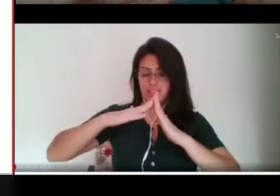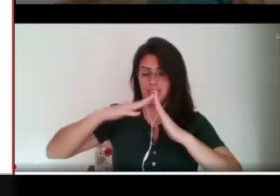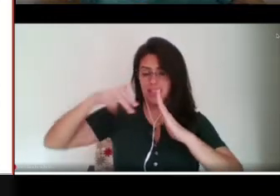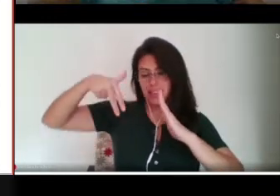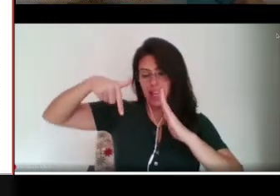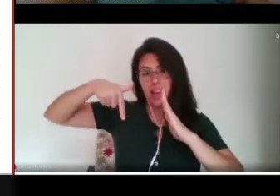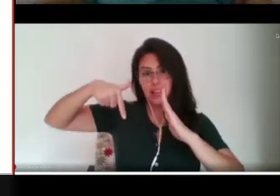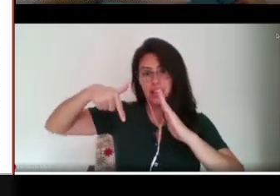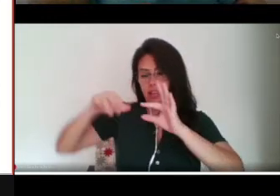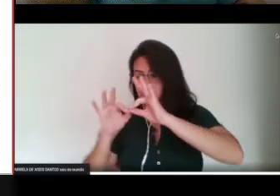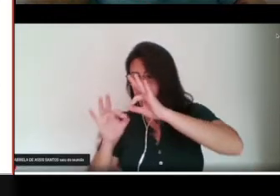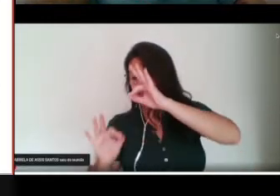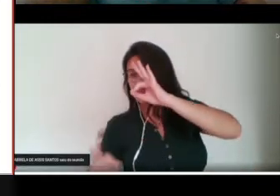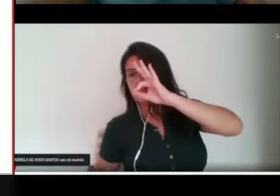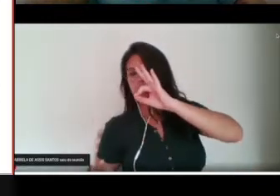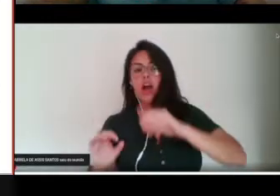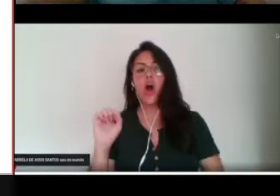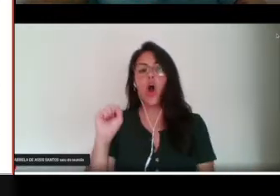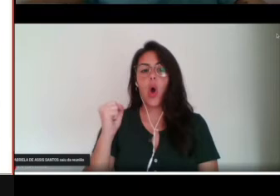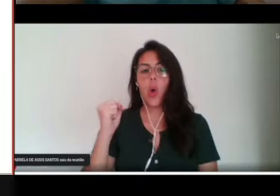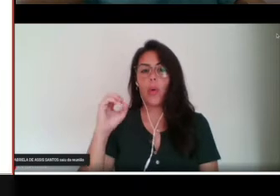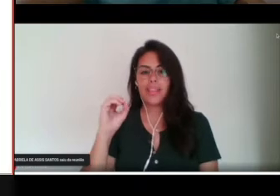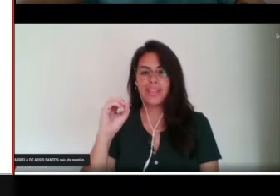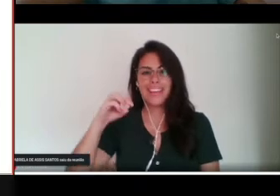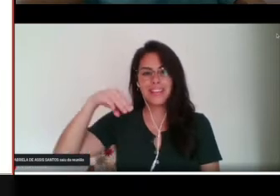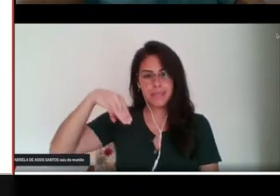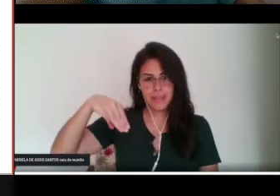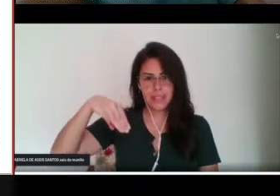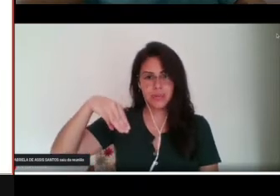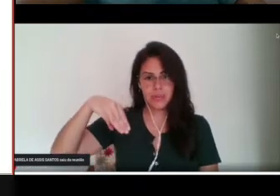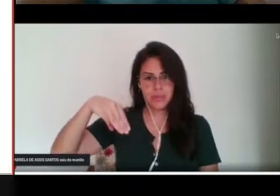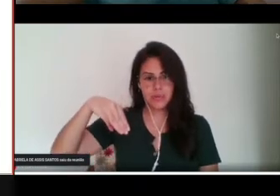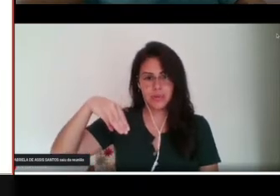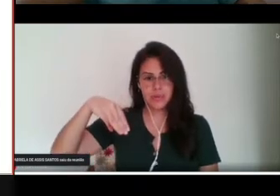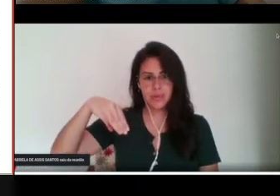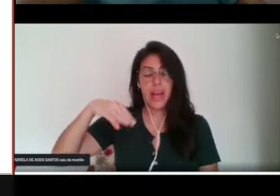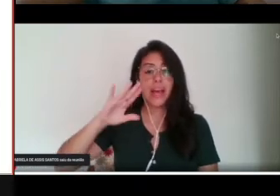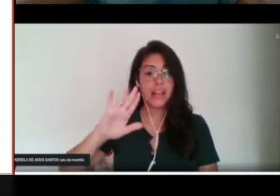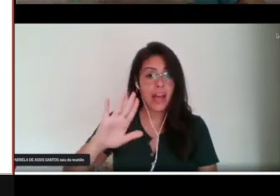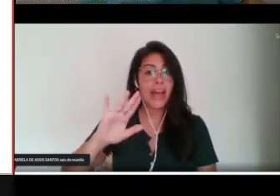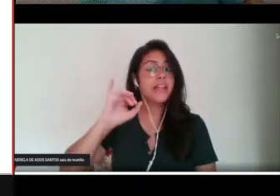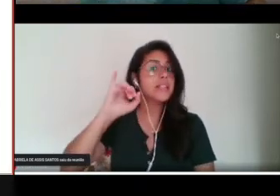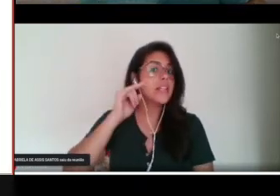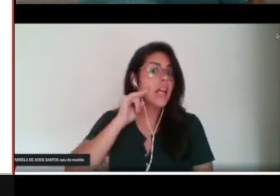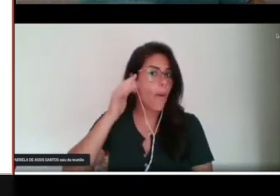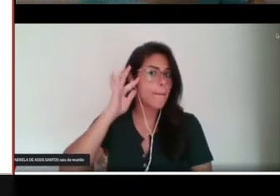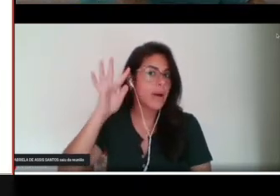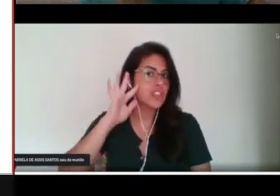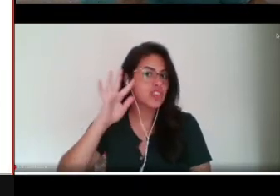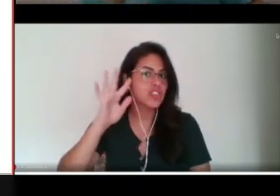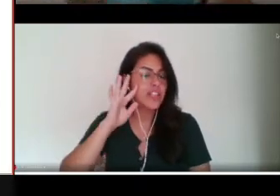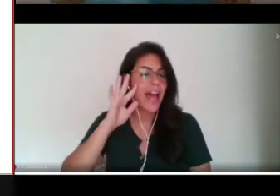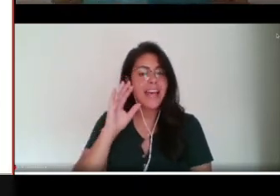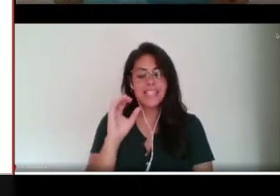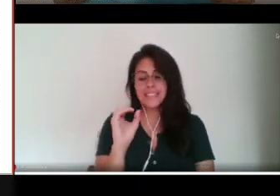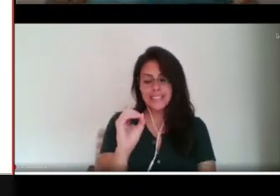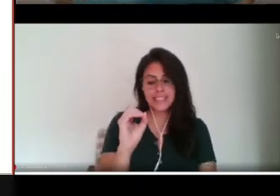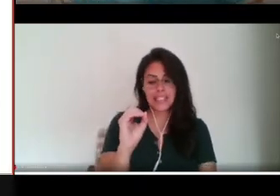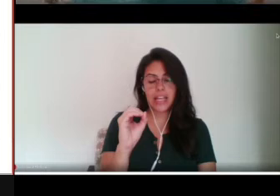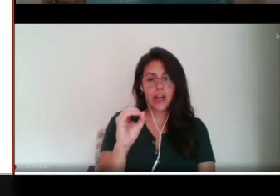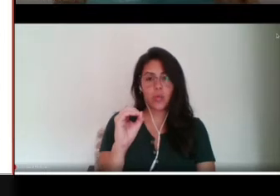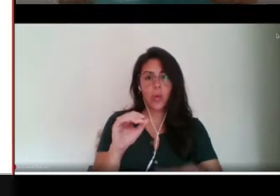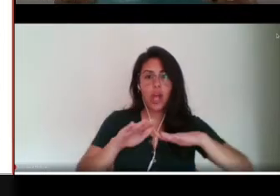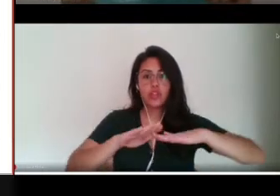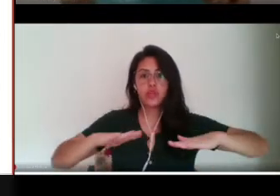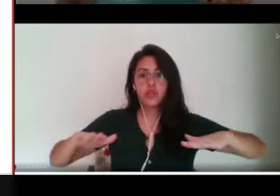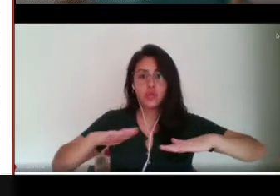solo. Então, se y é igual a 0 no solo, a posição inicial é igual a 80 metros.